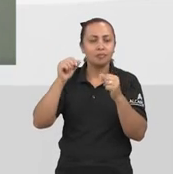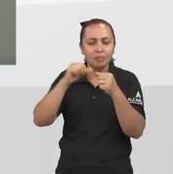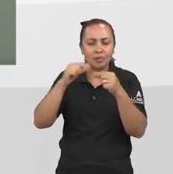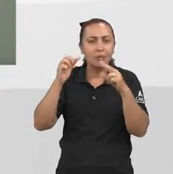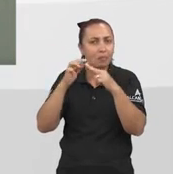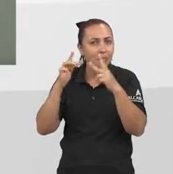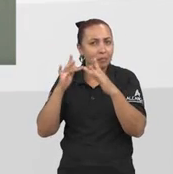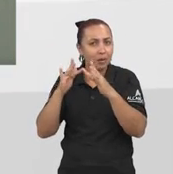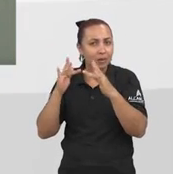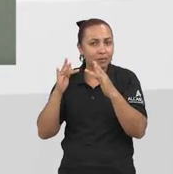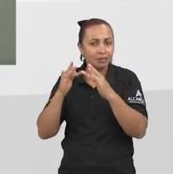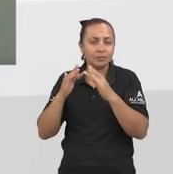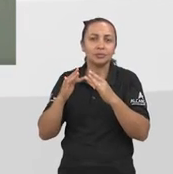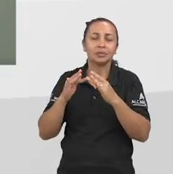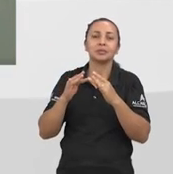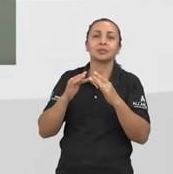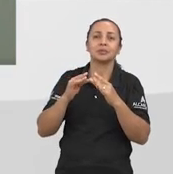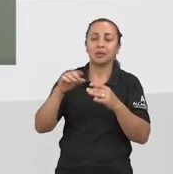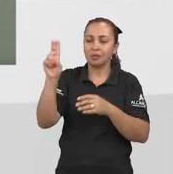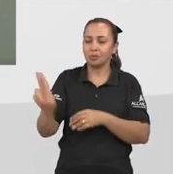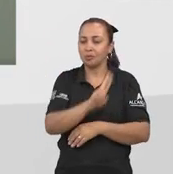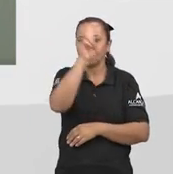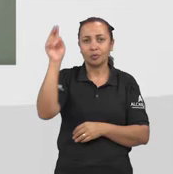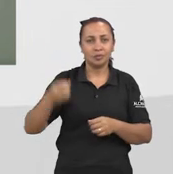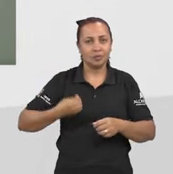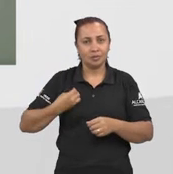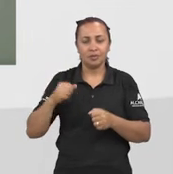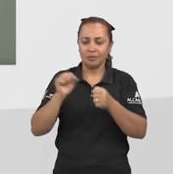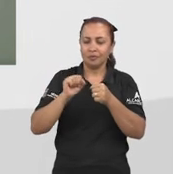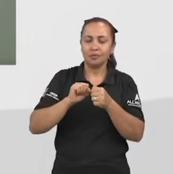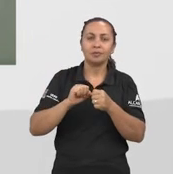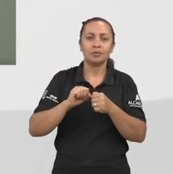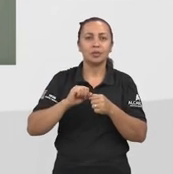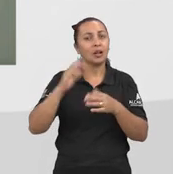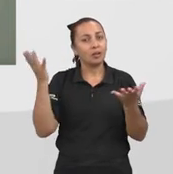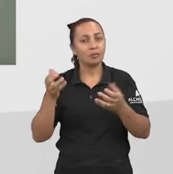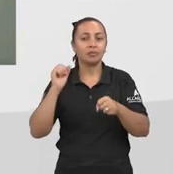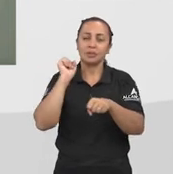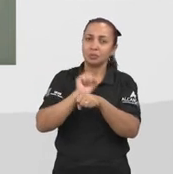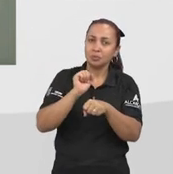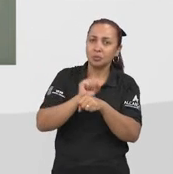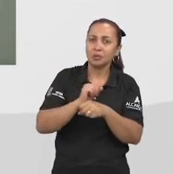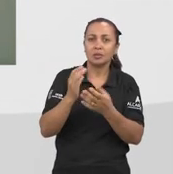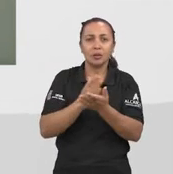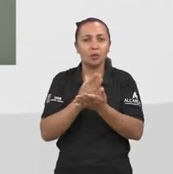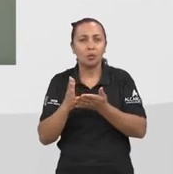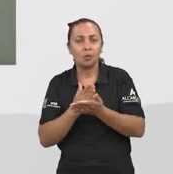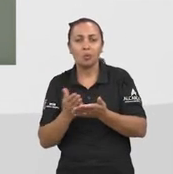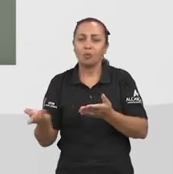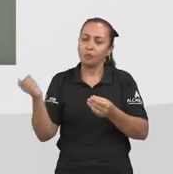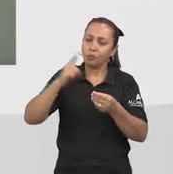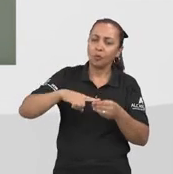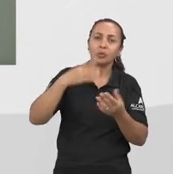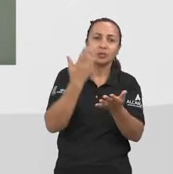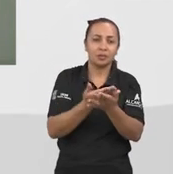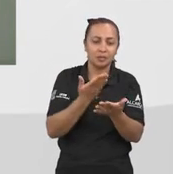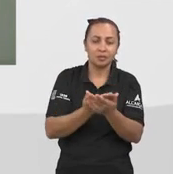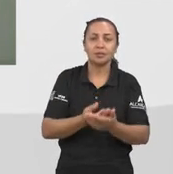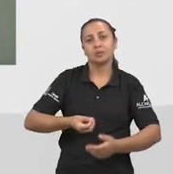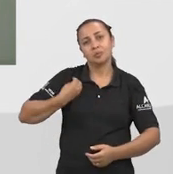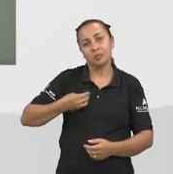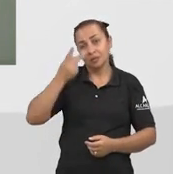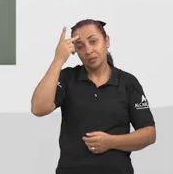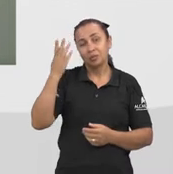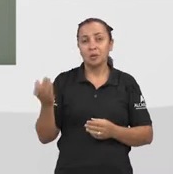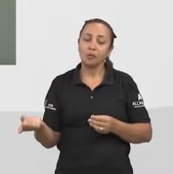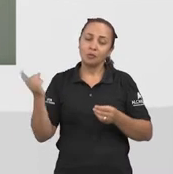investimento que a universidade está fazendo e a gente apenas está esperando né a música das aulas presenciais para sentir a